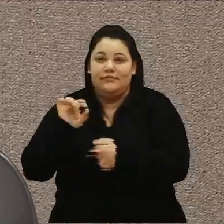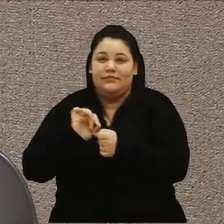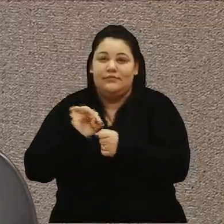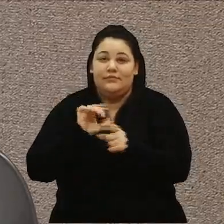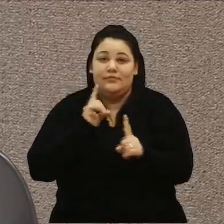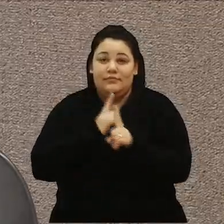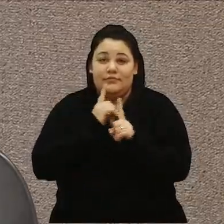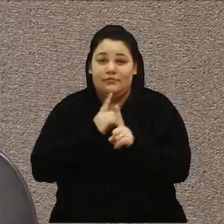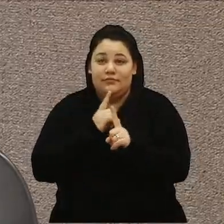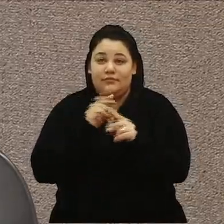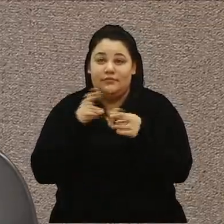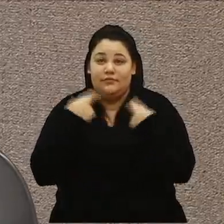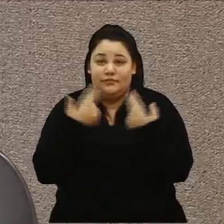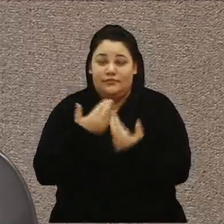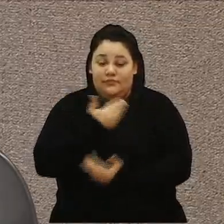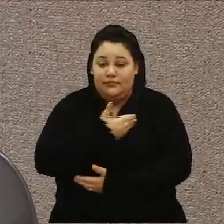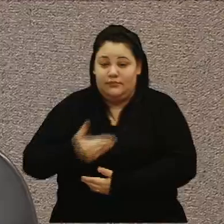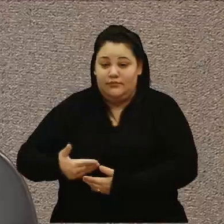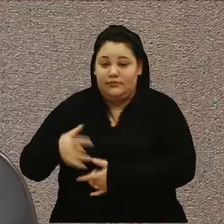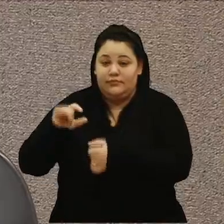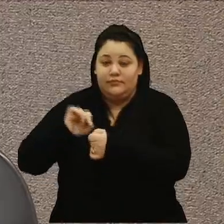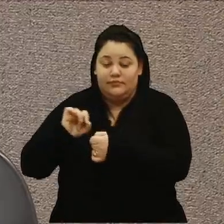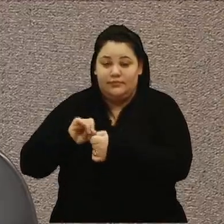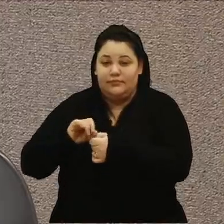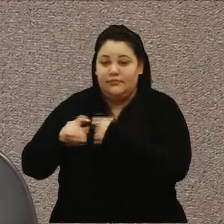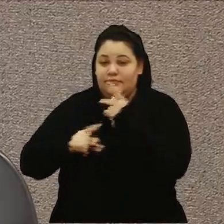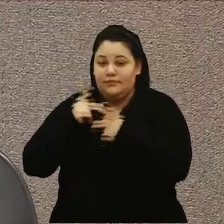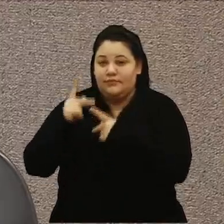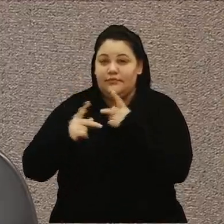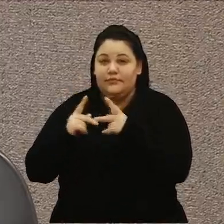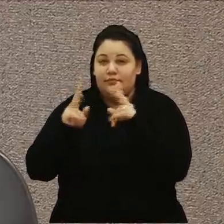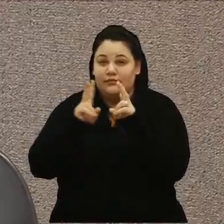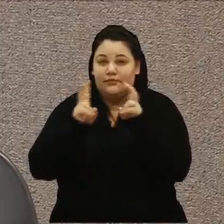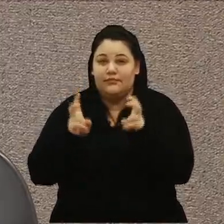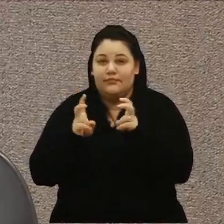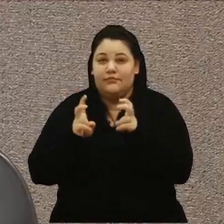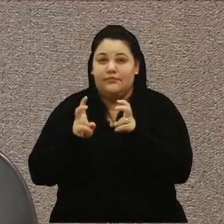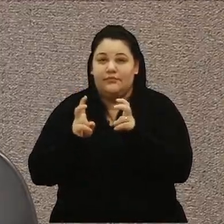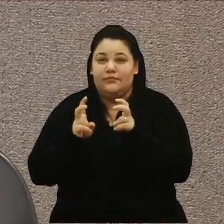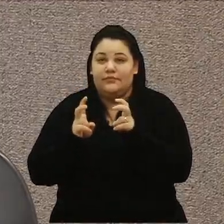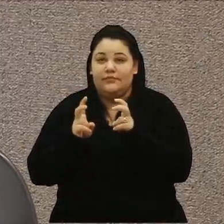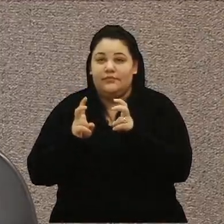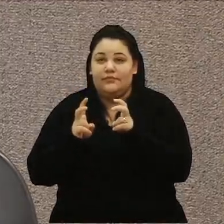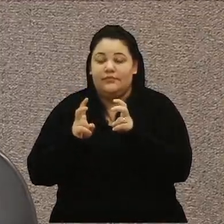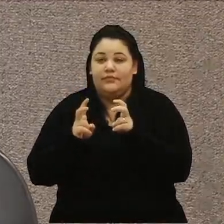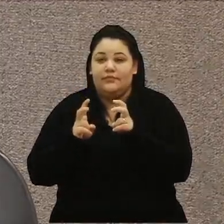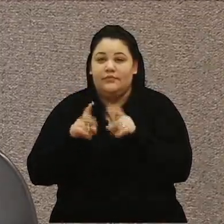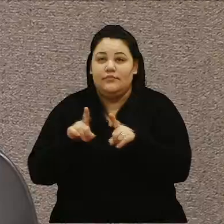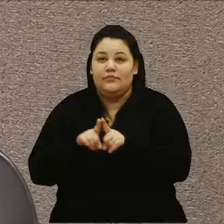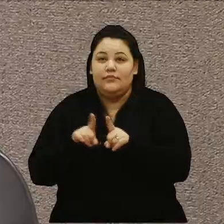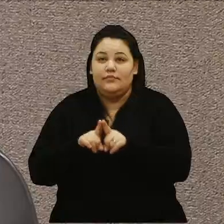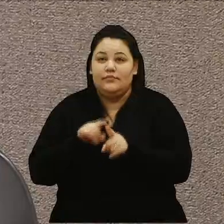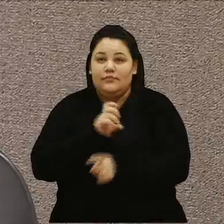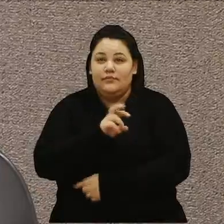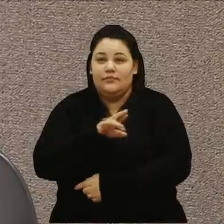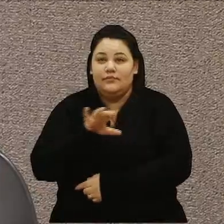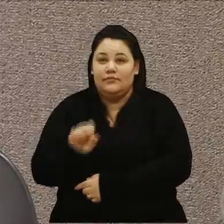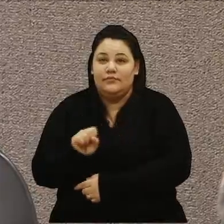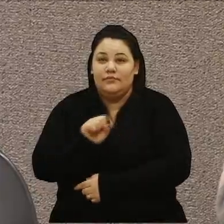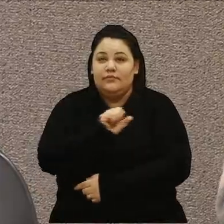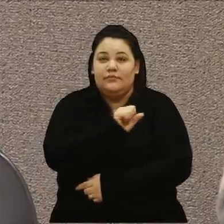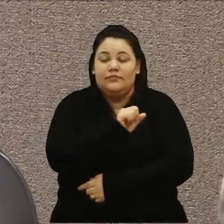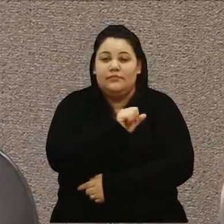importante, uma reunião pública para falar sobre aleitamento materno. E a Cris e a Morgana, ainda na legislatura passada, foram as